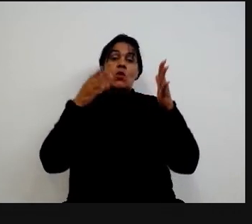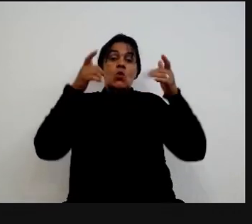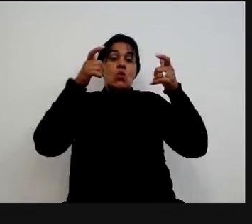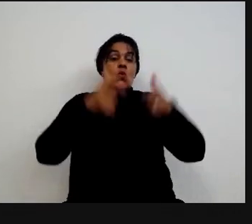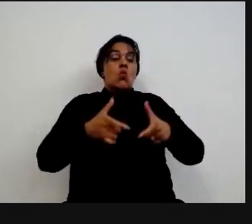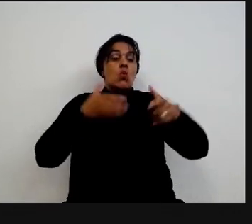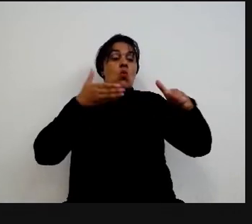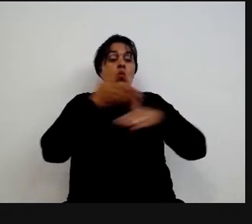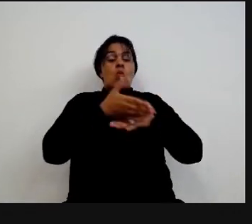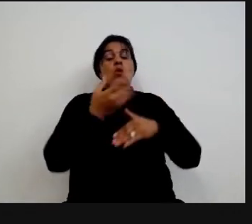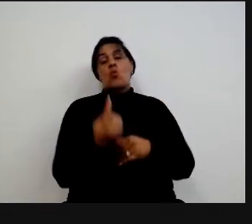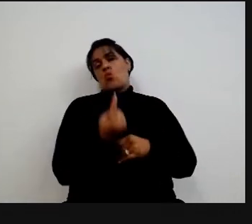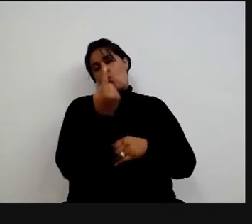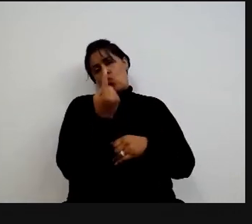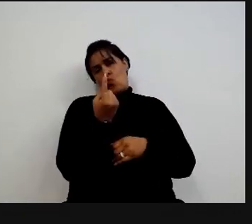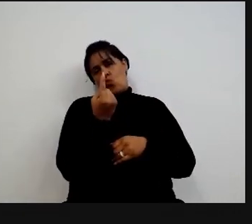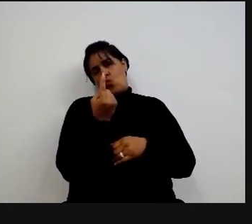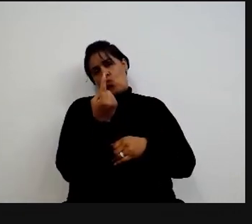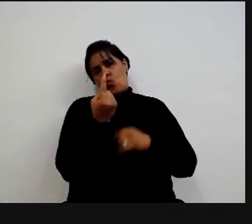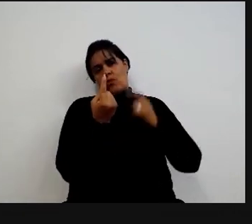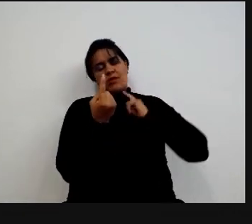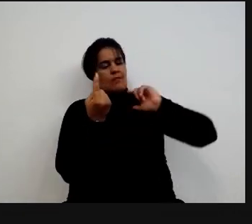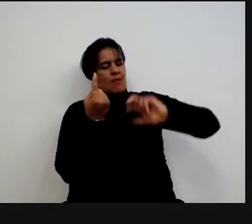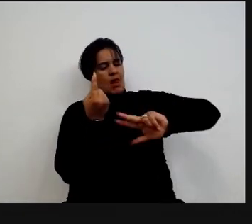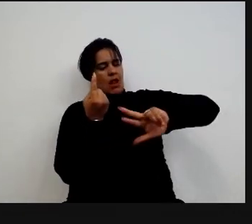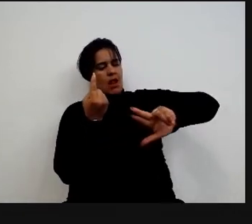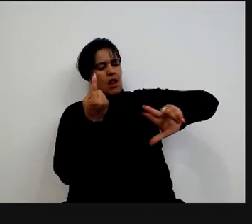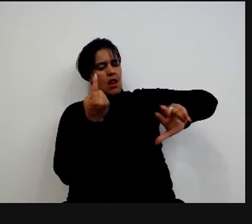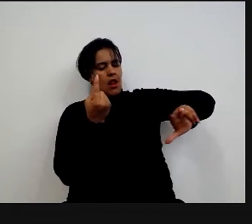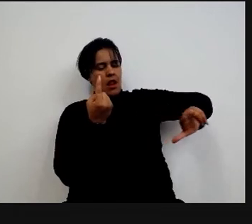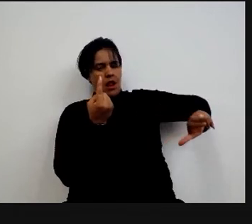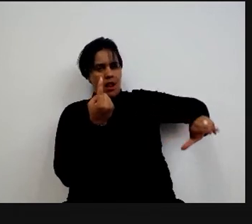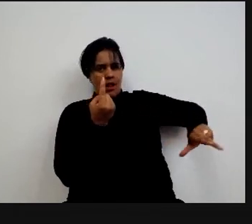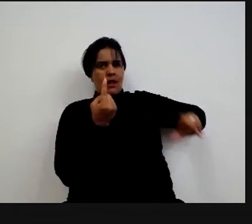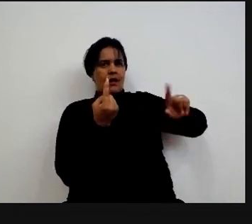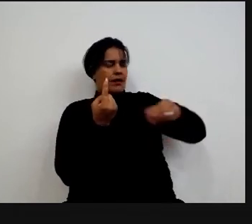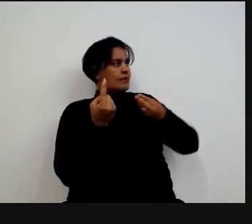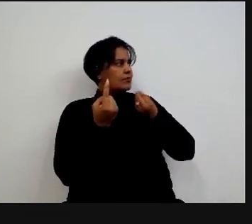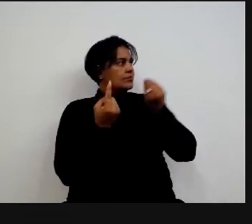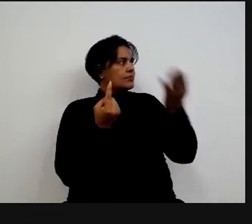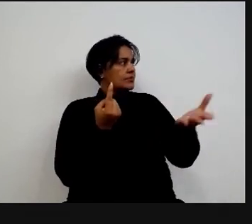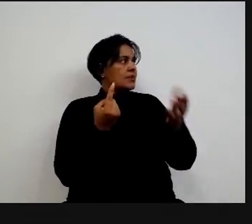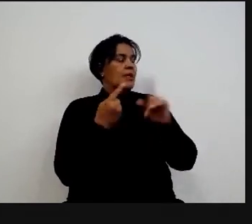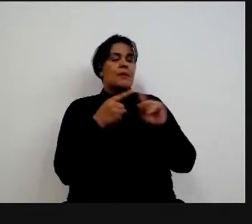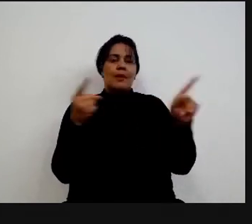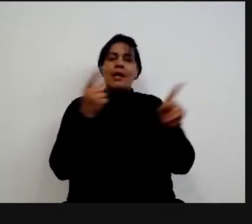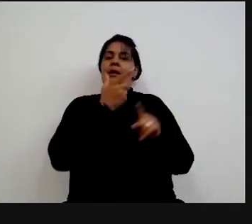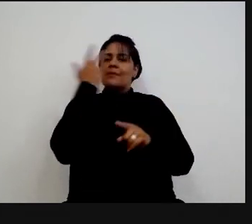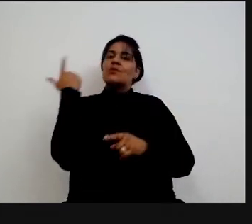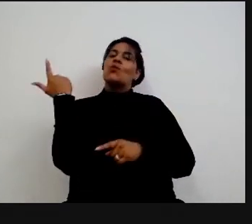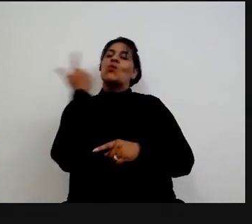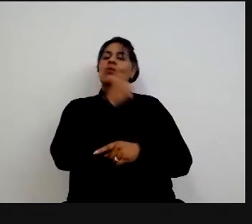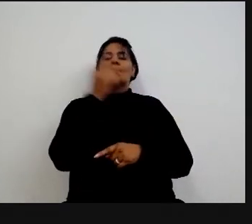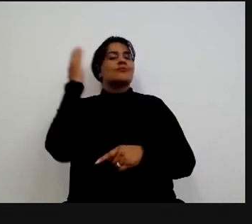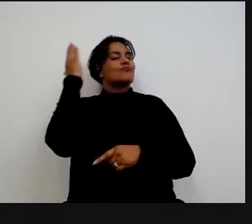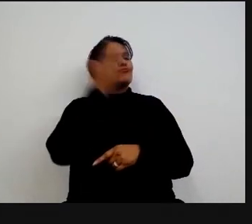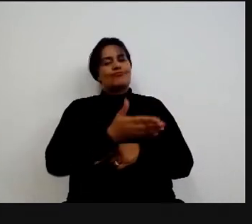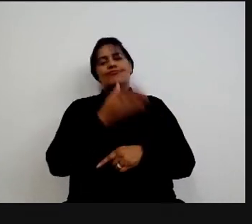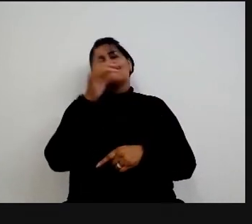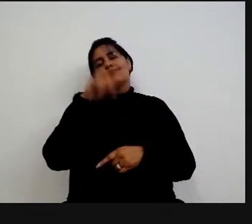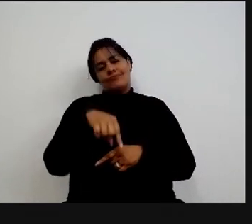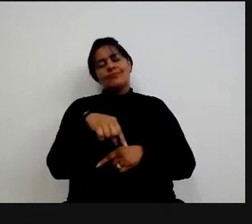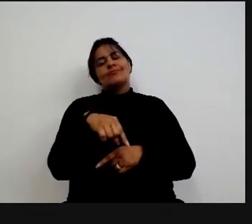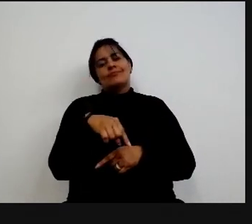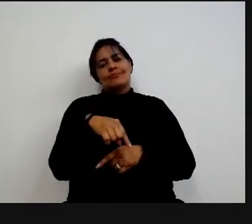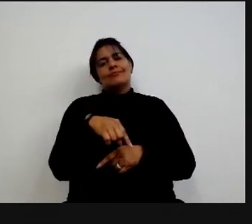única, né? Vocês têm muitos produtos, vocês têm muitas coisas a oferecer, mas as pessoas têm a facilidade de chegar em tudo isso que vocês